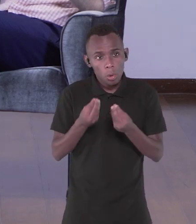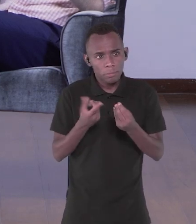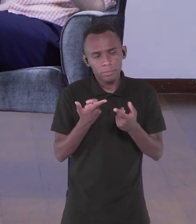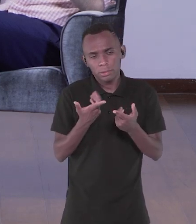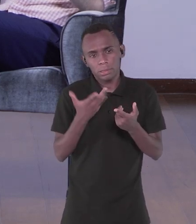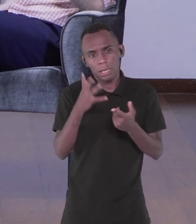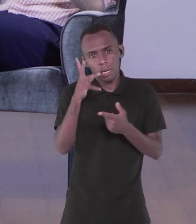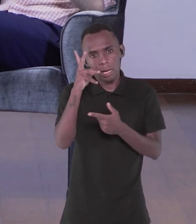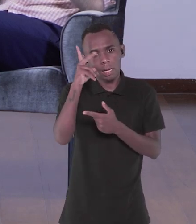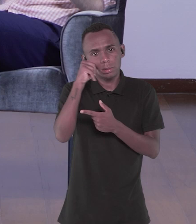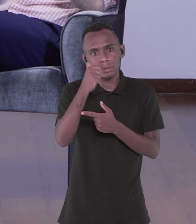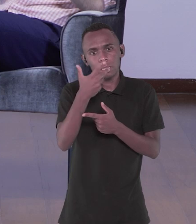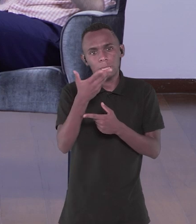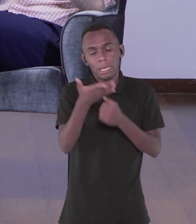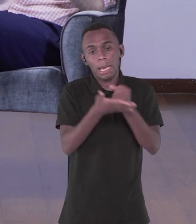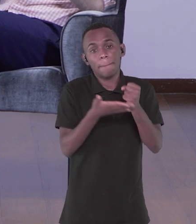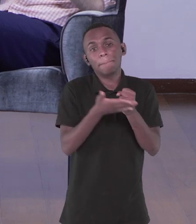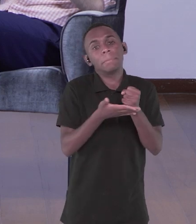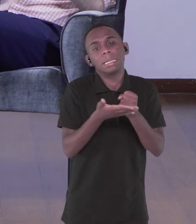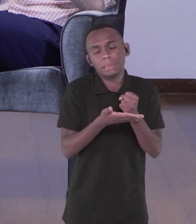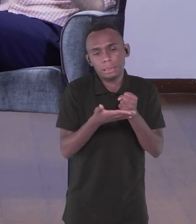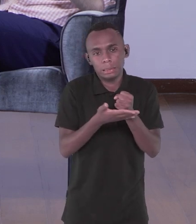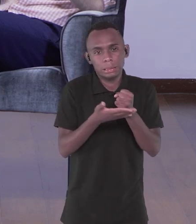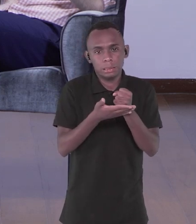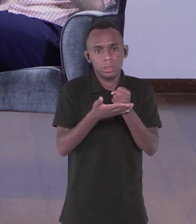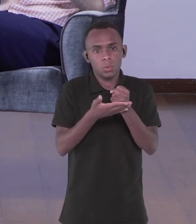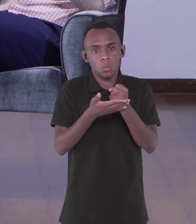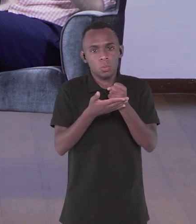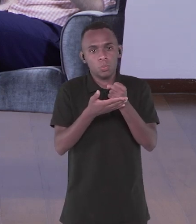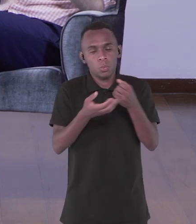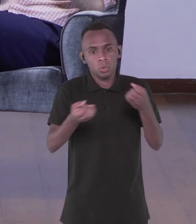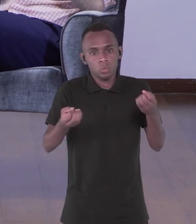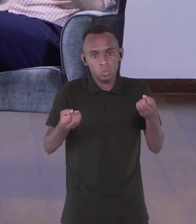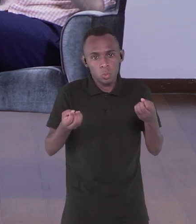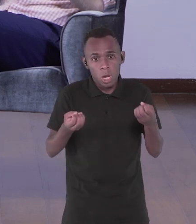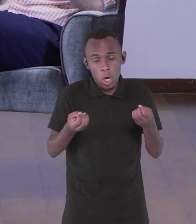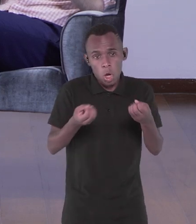ali é a base de uma nova,